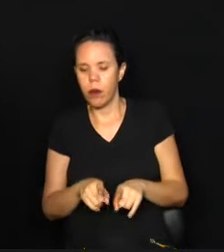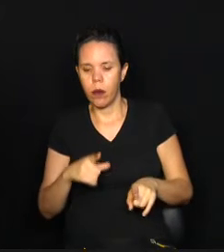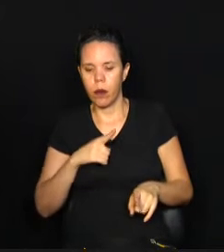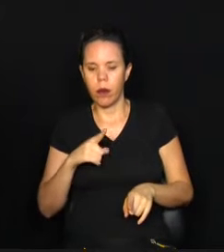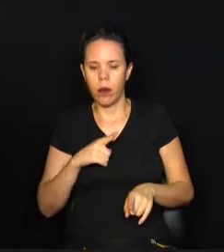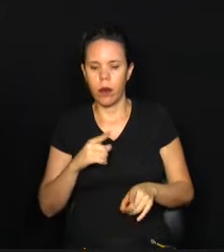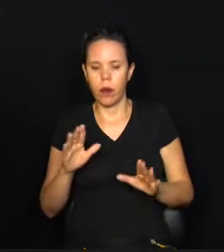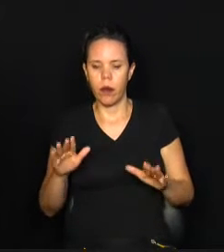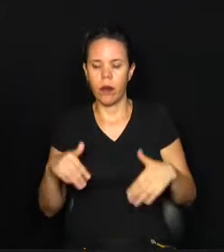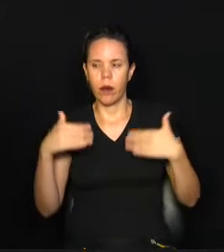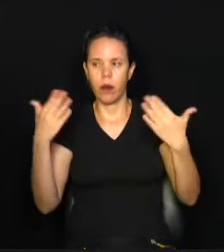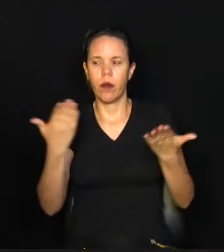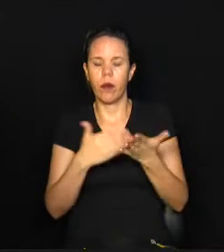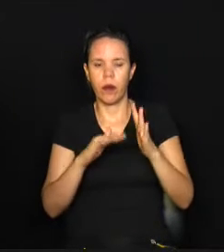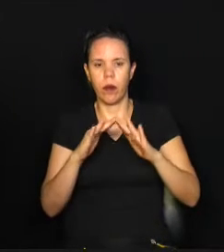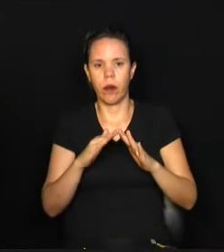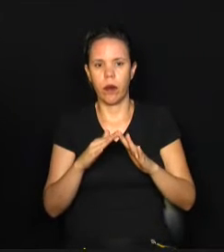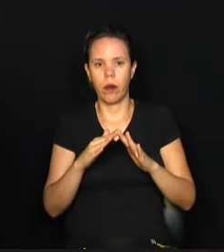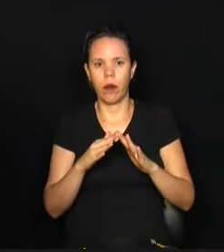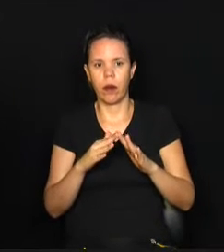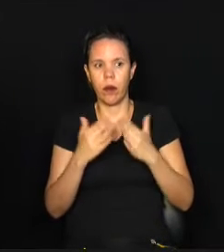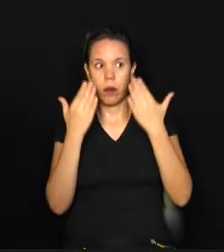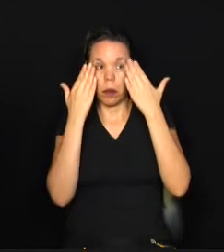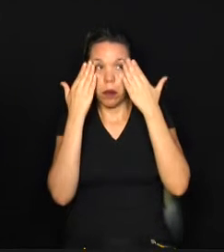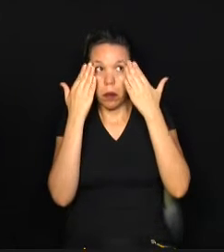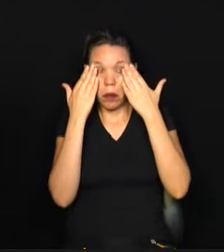da escola e está muito na frente de